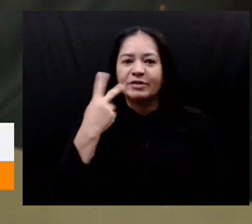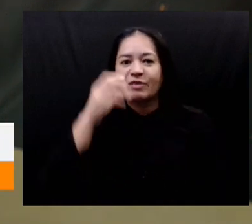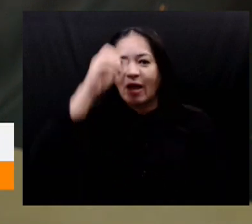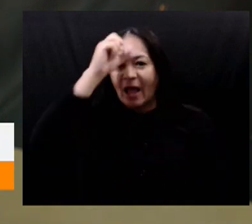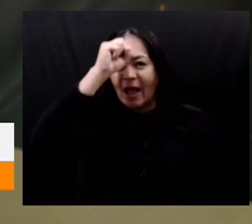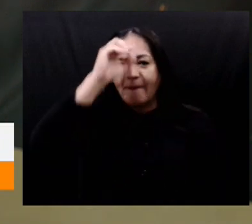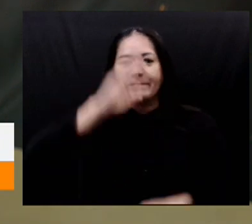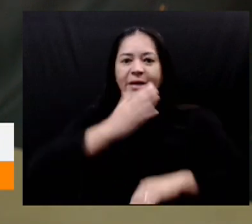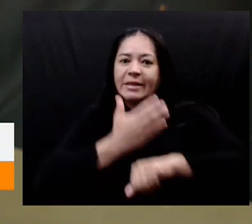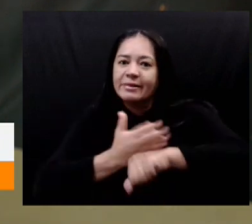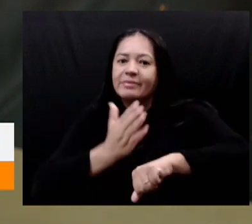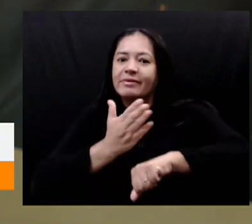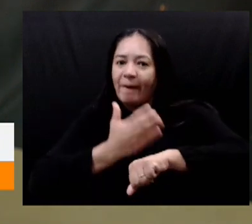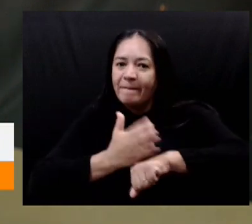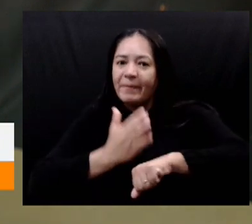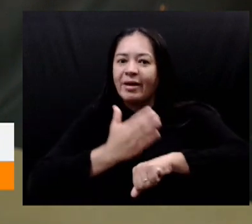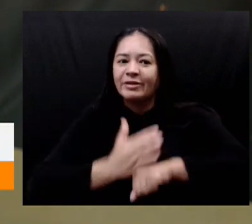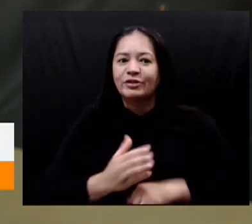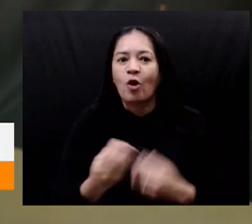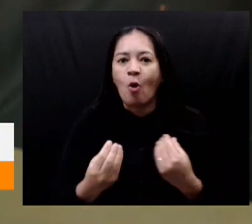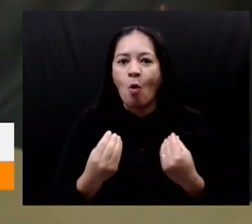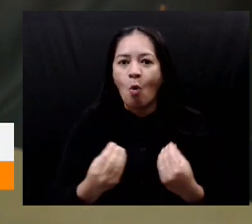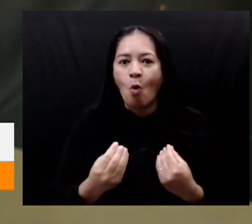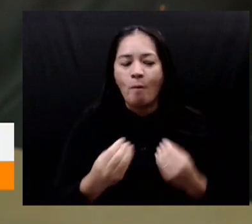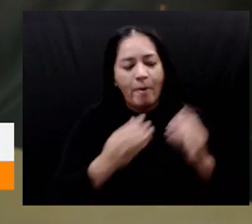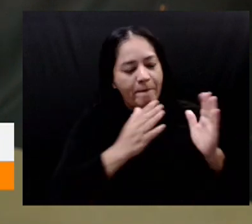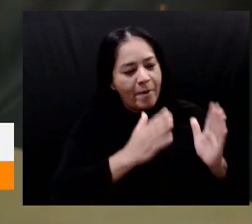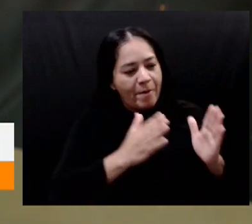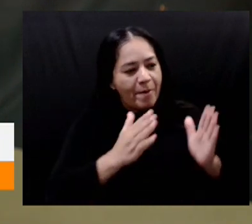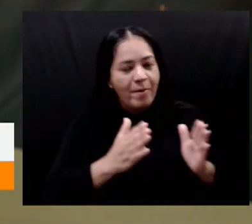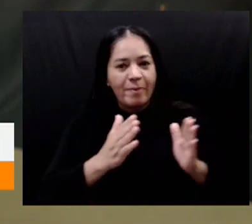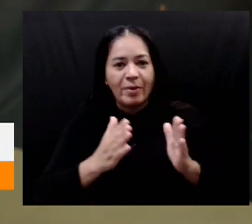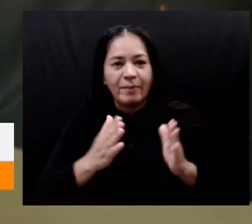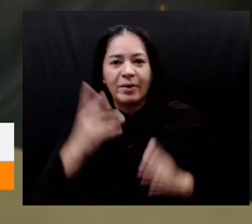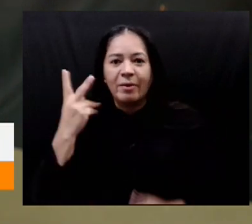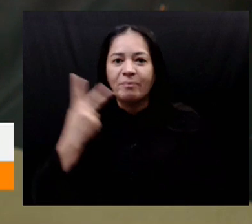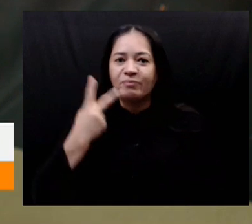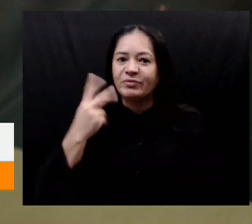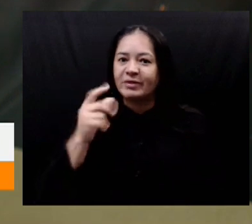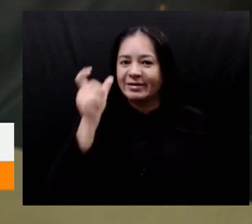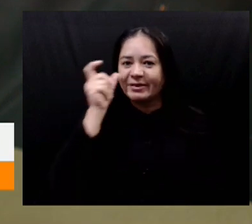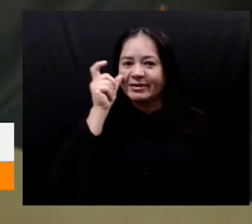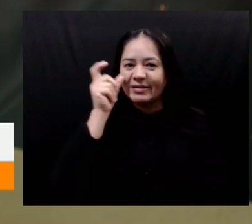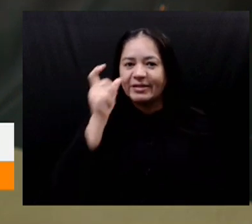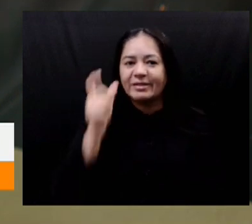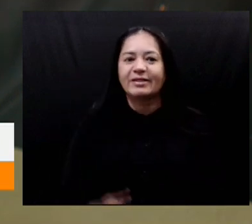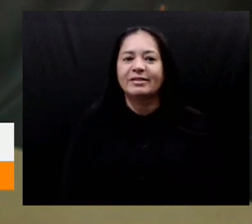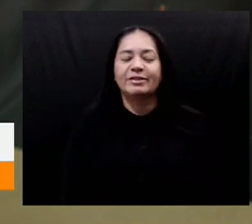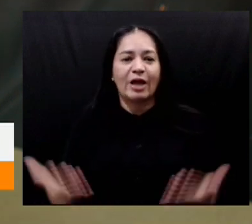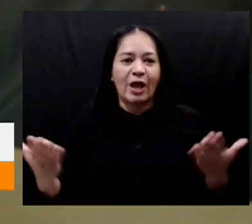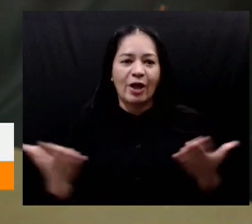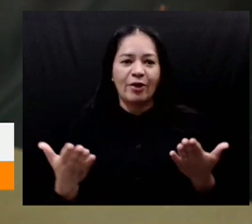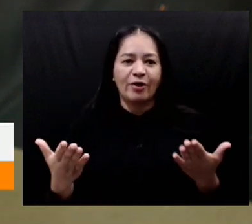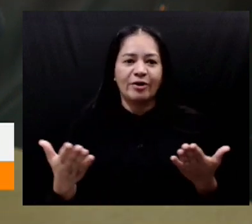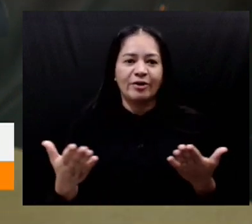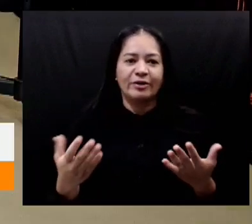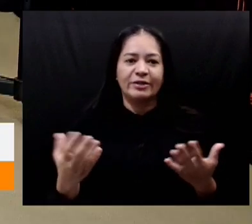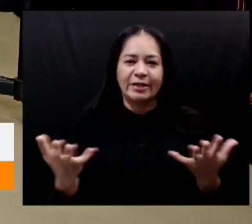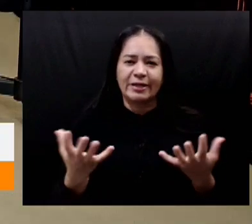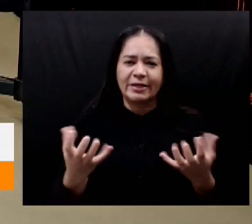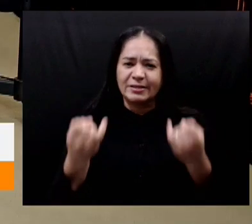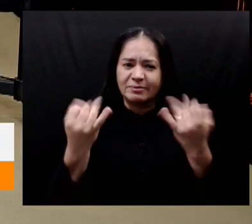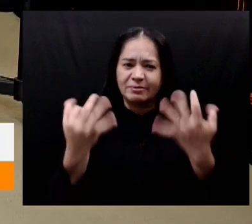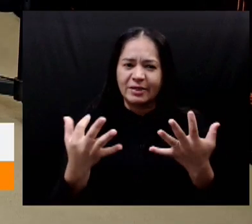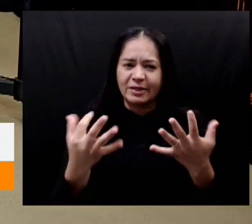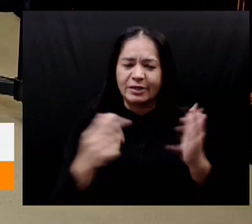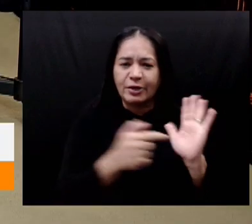prática, né, como funciona uma vereança, bem interessante. E agora, gente, quero trazer aqui para a gente ilustrar, quando a gente